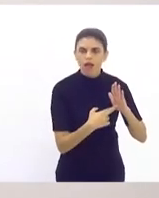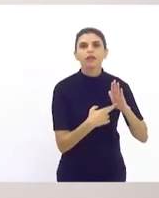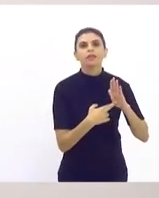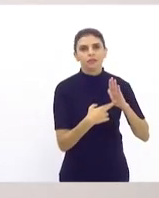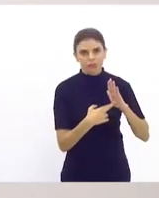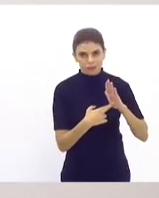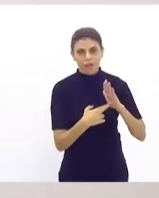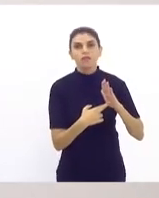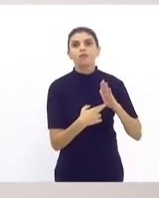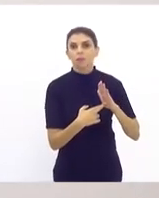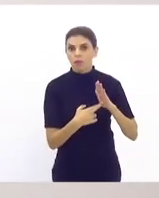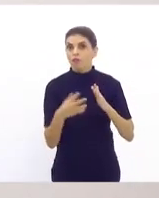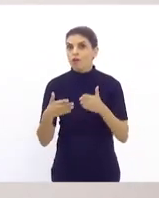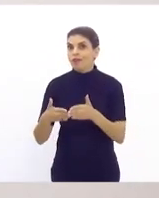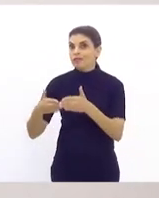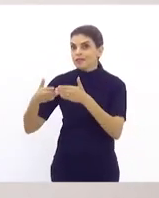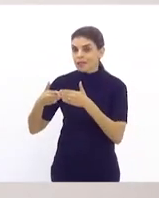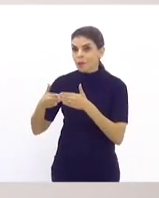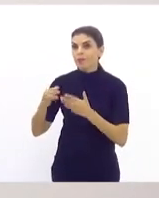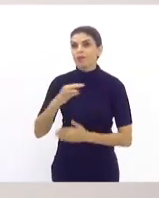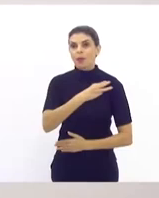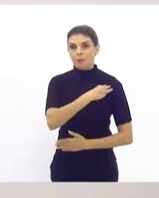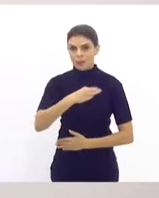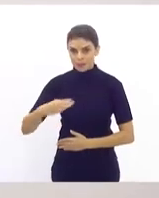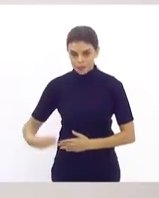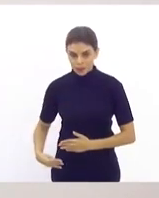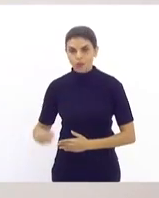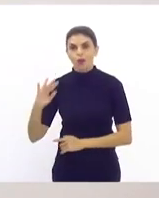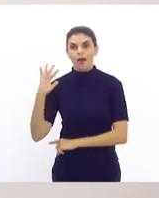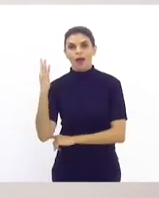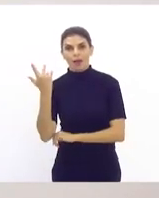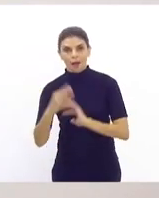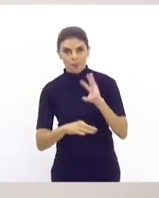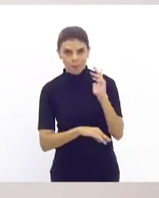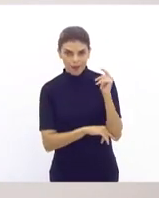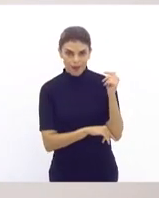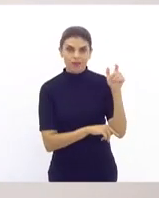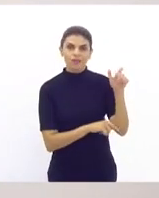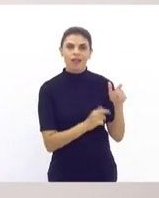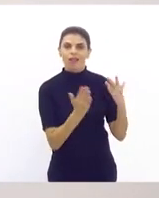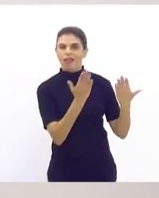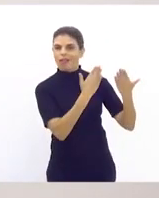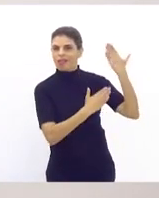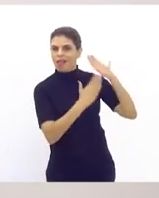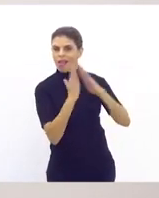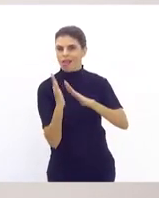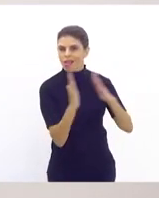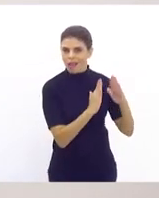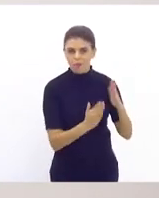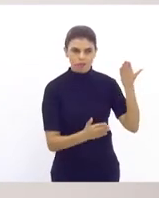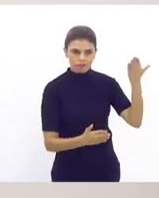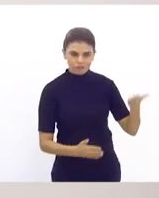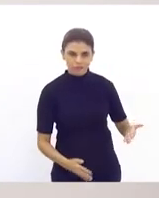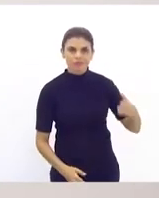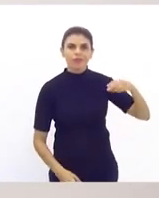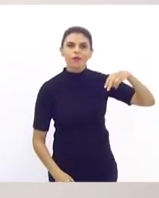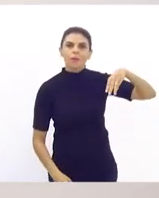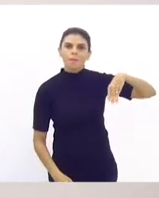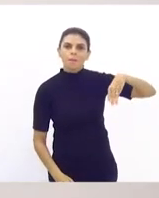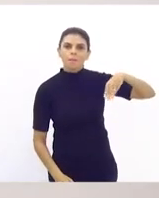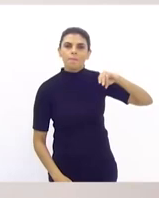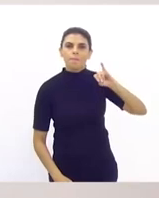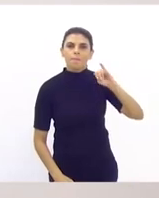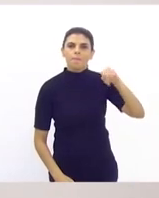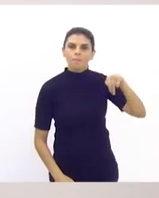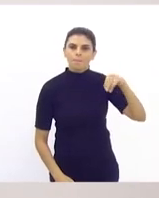que foi licenciado pelo ministro do Meio Ambiente, Mink. Participei diretamente disso aí, o Mink, na época. A partir